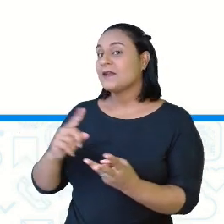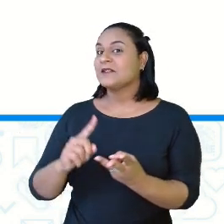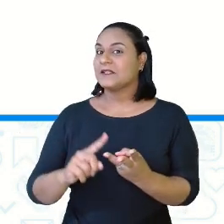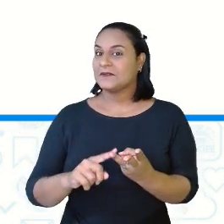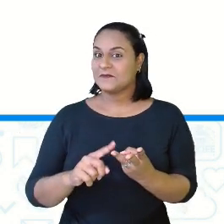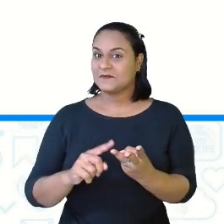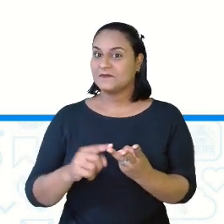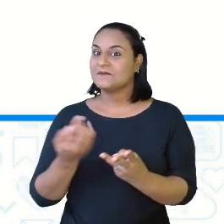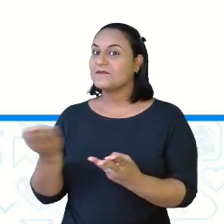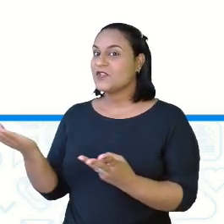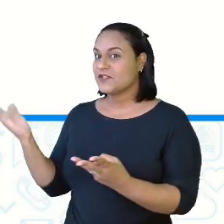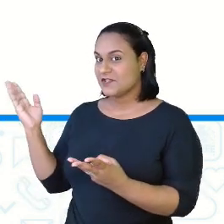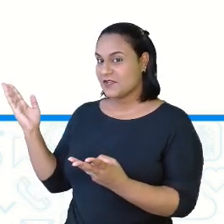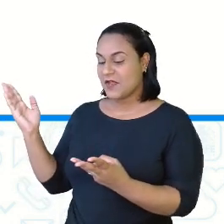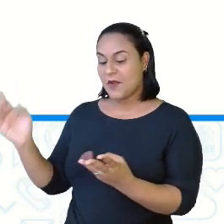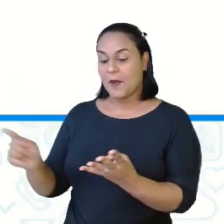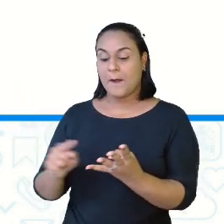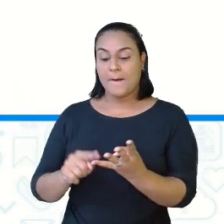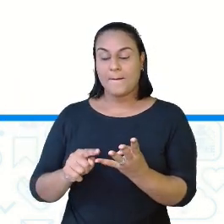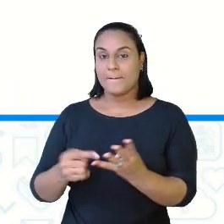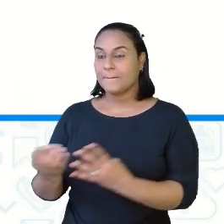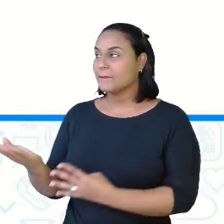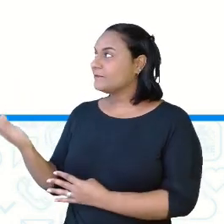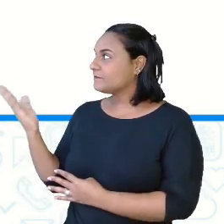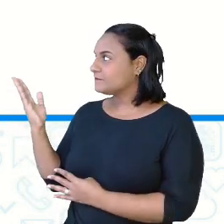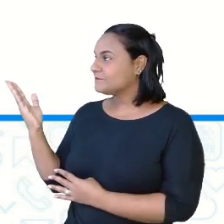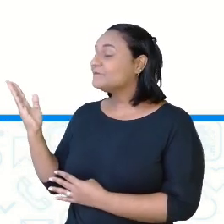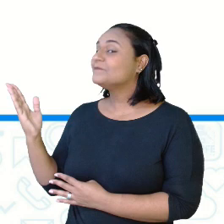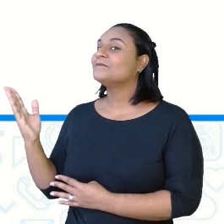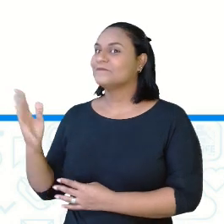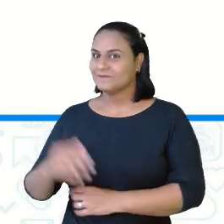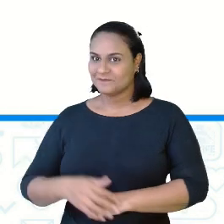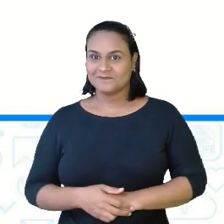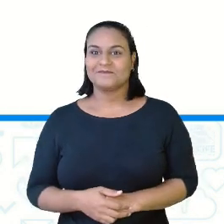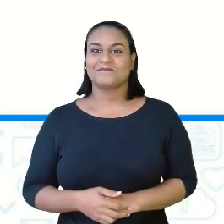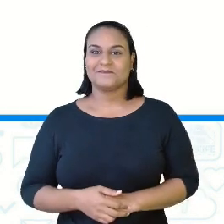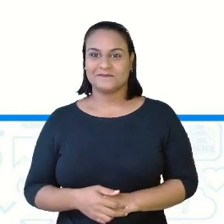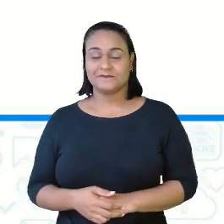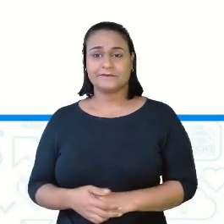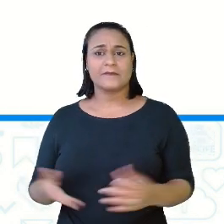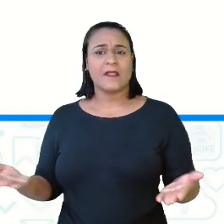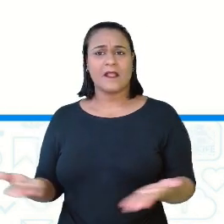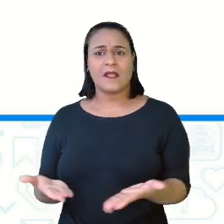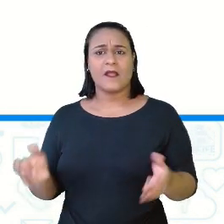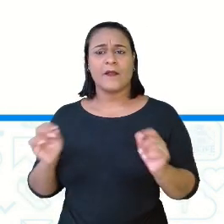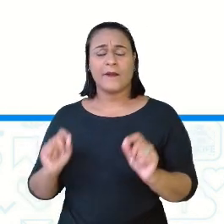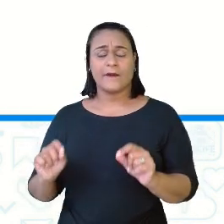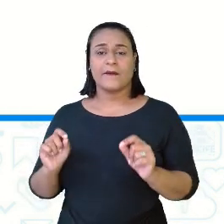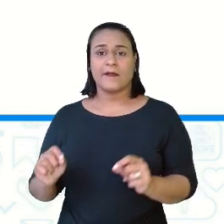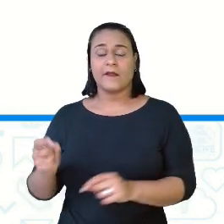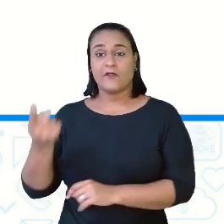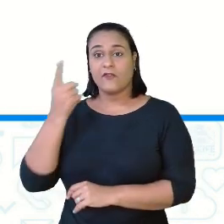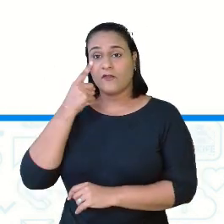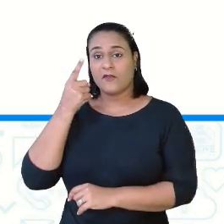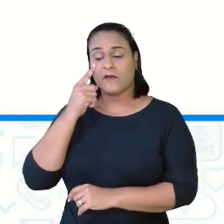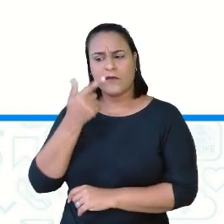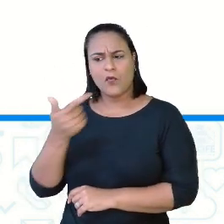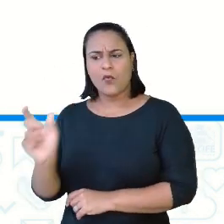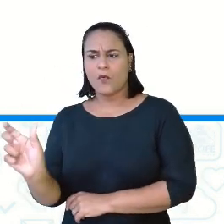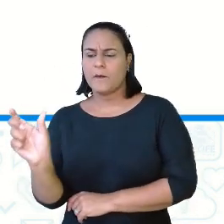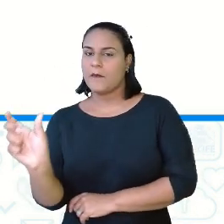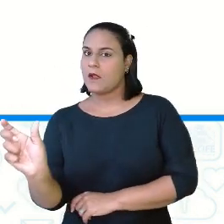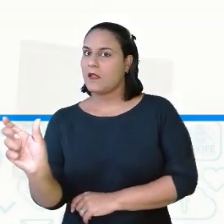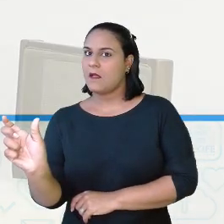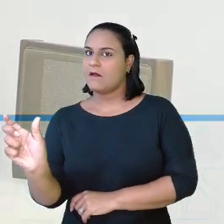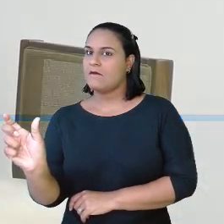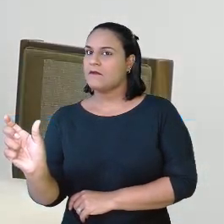abacaxi, a palavra xarope, a palavra chocolate. E agora a gente vai ver uma outra palavra